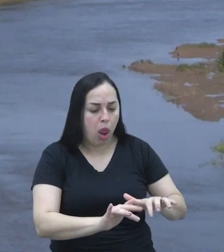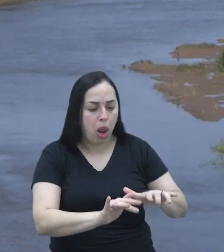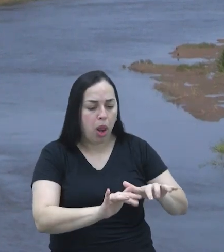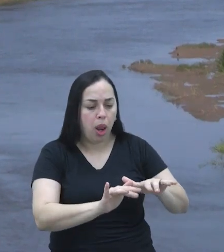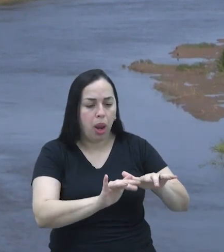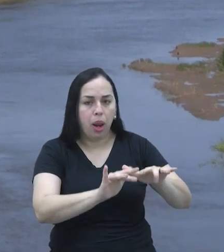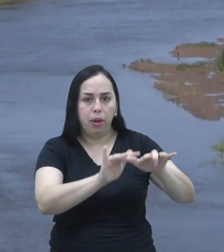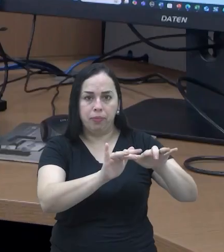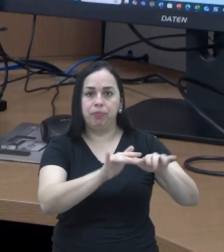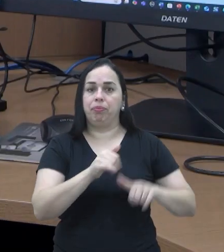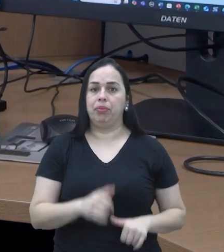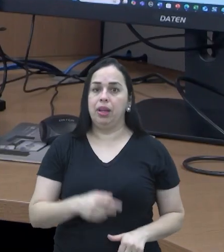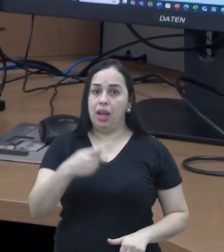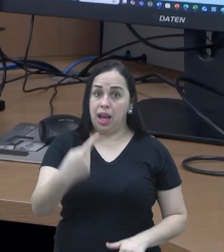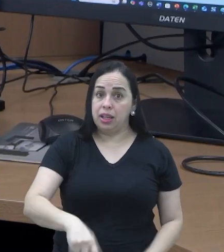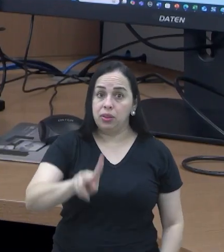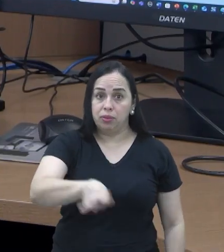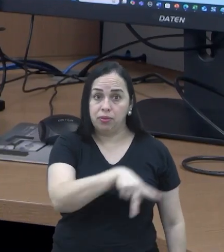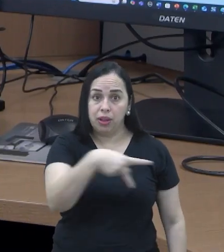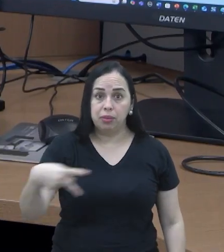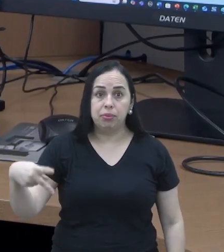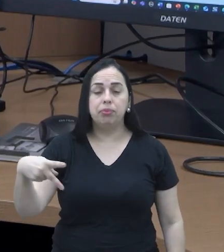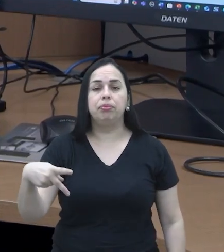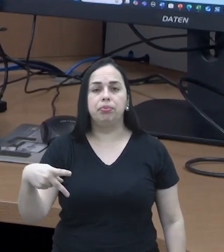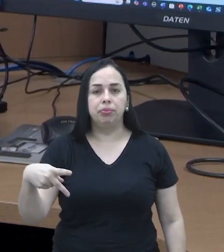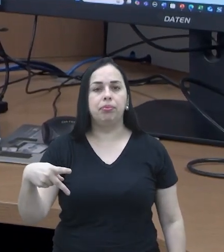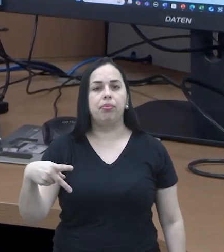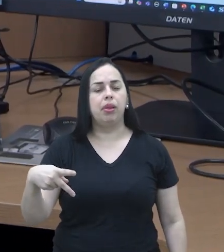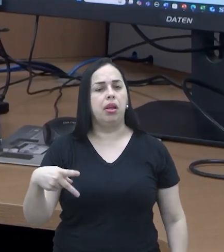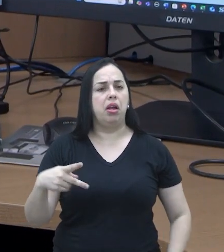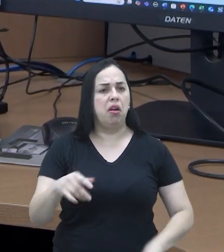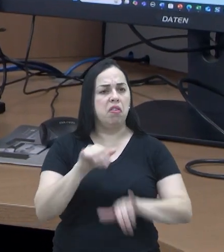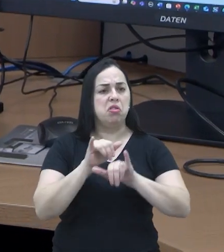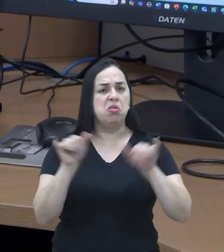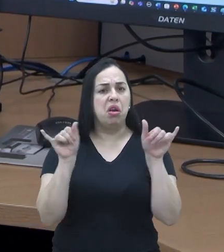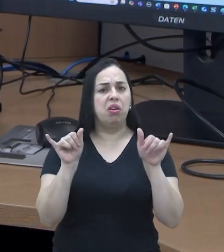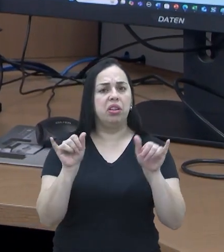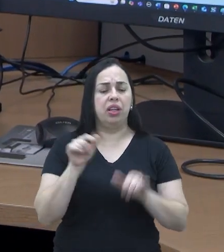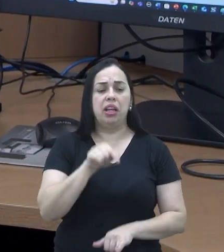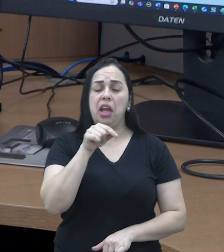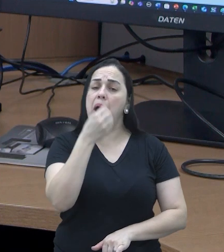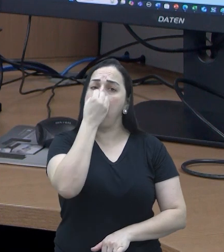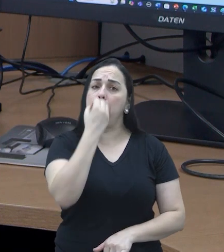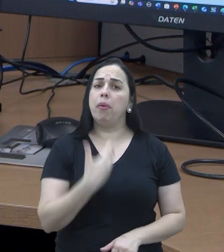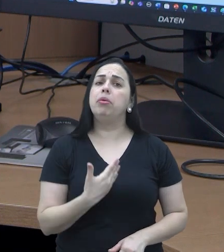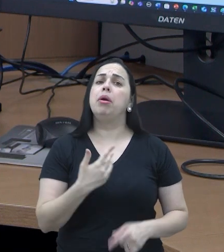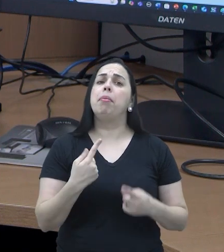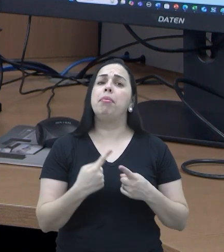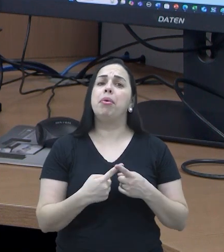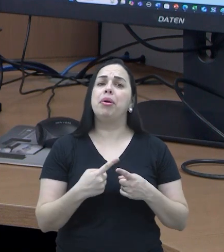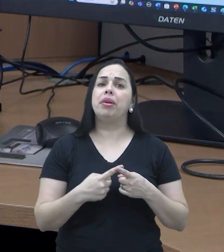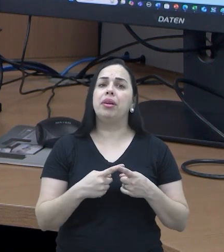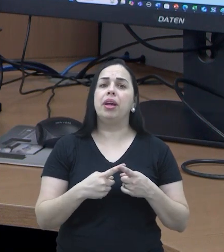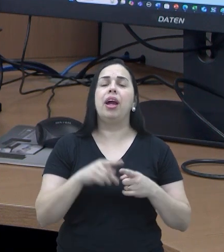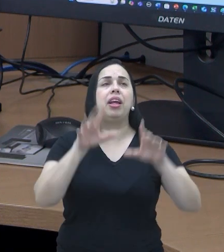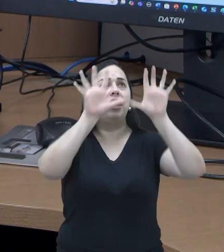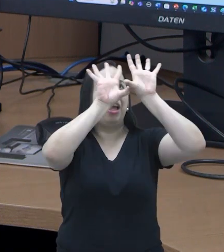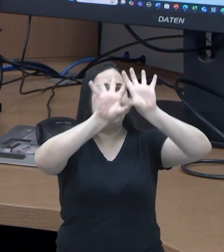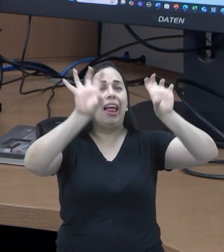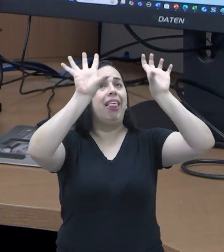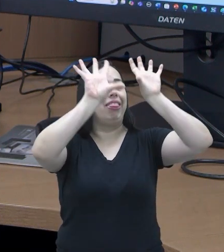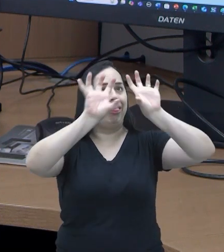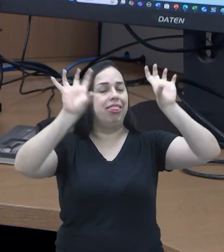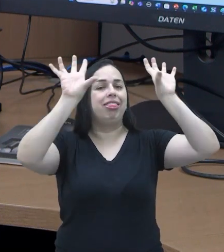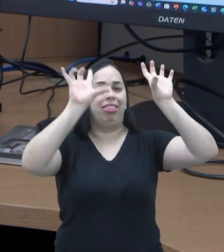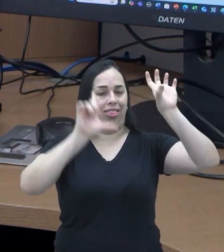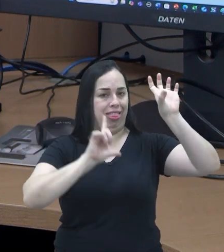dos reservatórios. A nossa região aqui do Vale do Paraíba, eu posso dizer que ela é uma região privilegiada em relação à